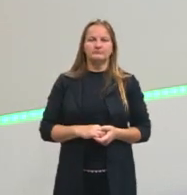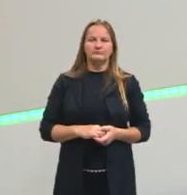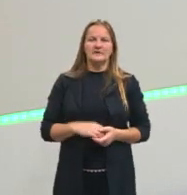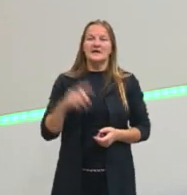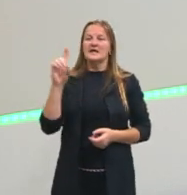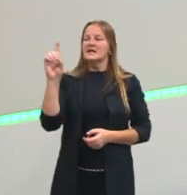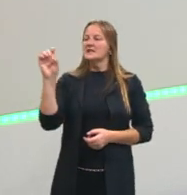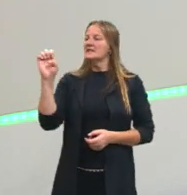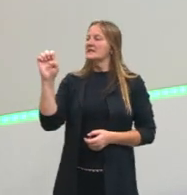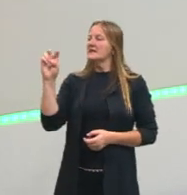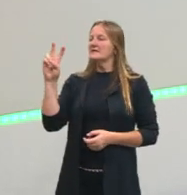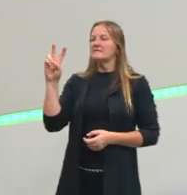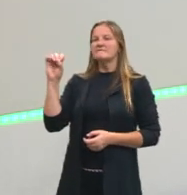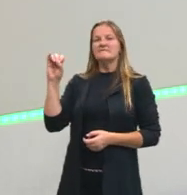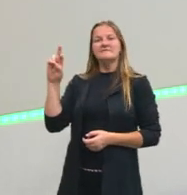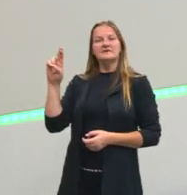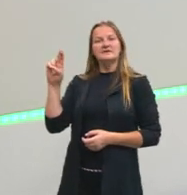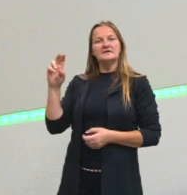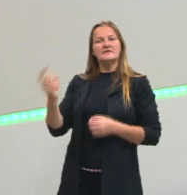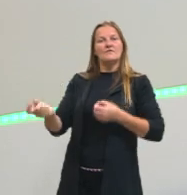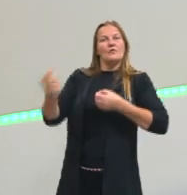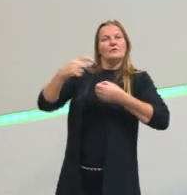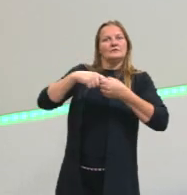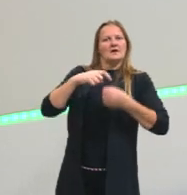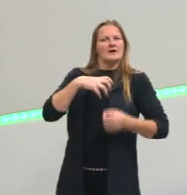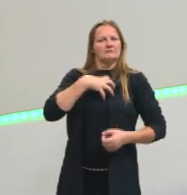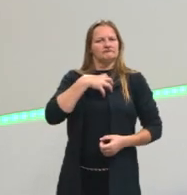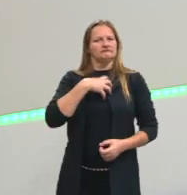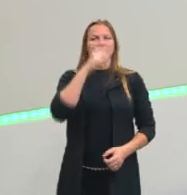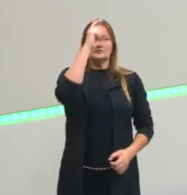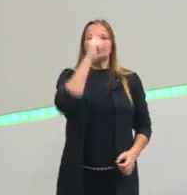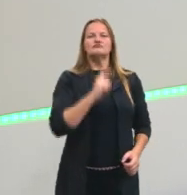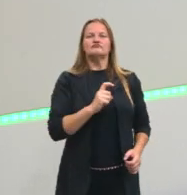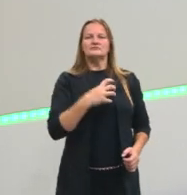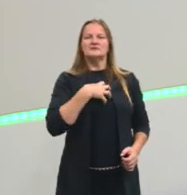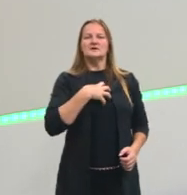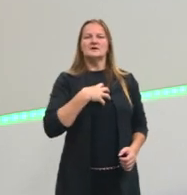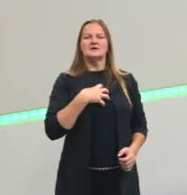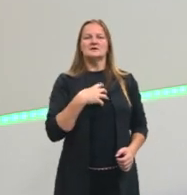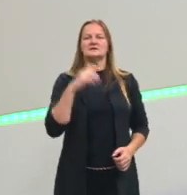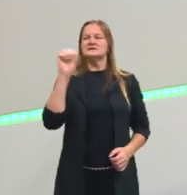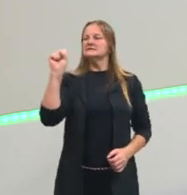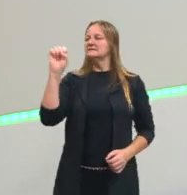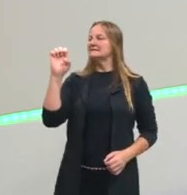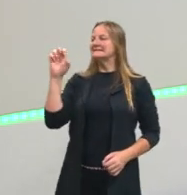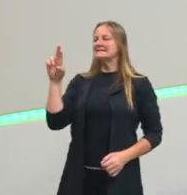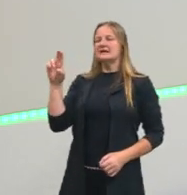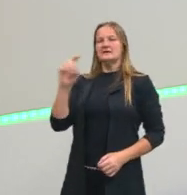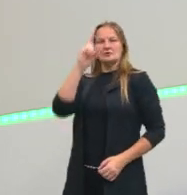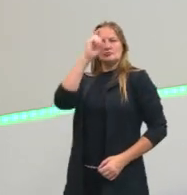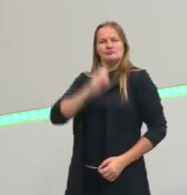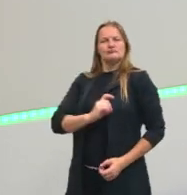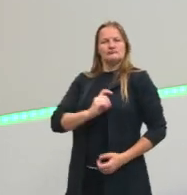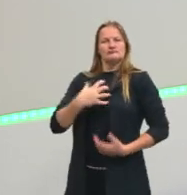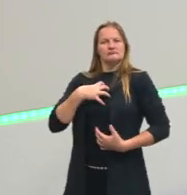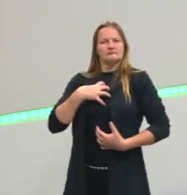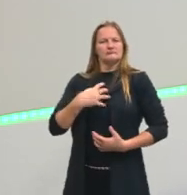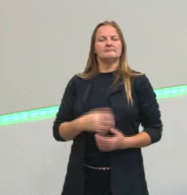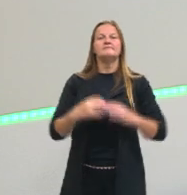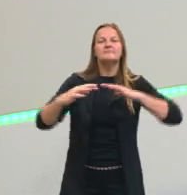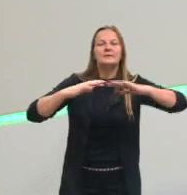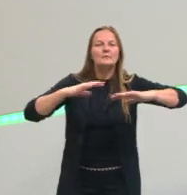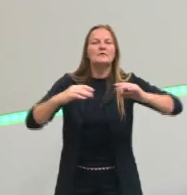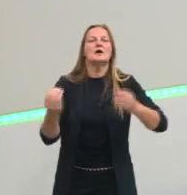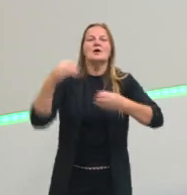viro via ser o renascimento busca novamente né claro que os valores da razão entre até tal mas busca essa